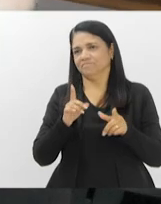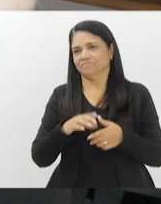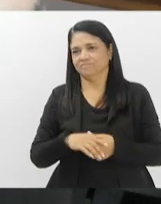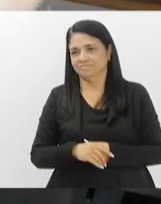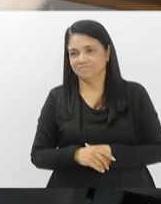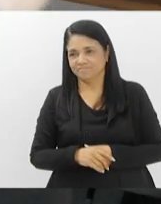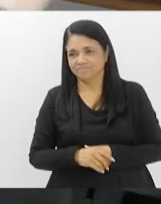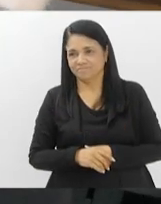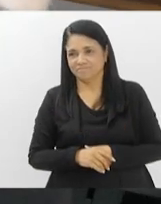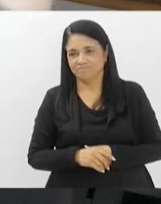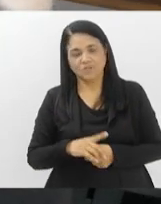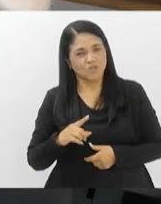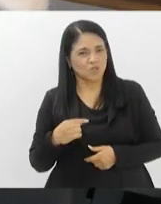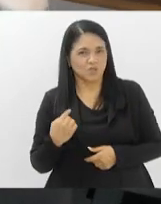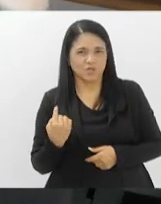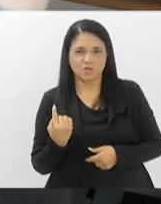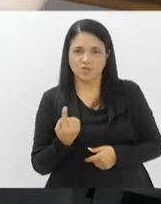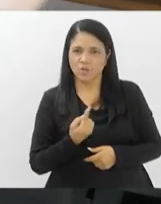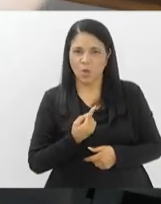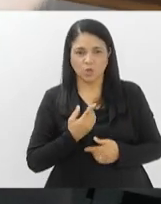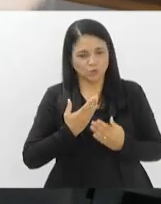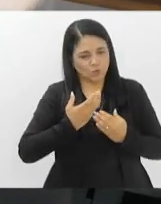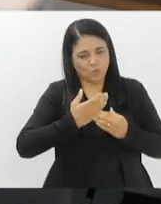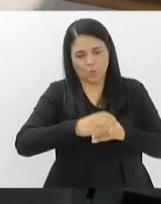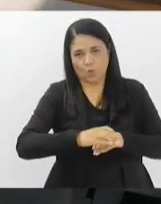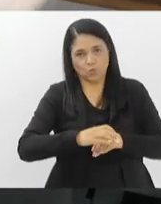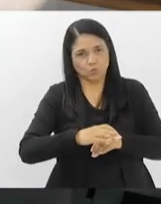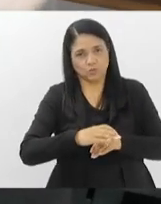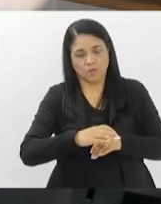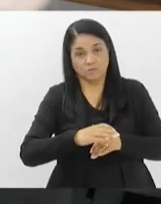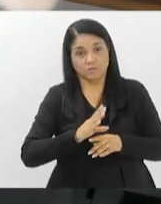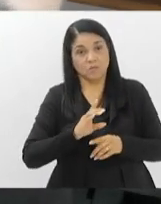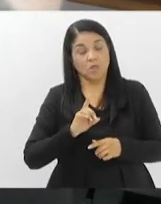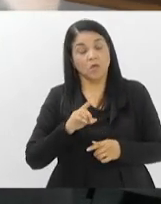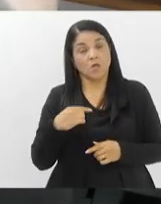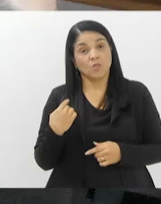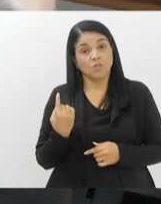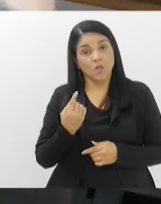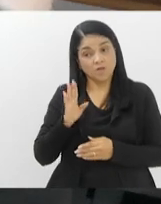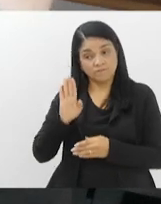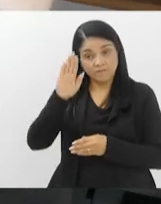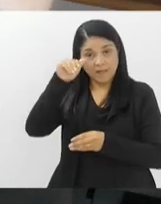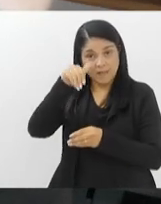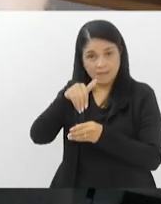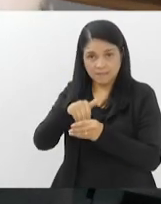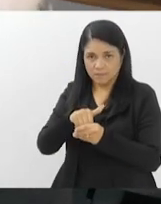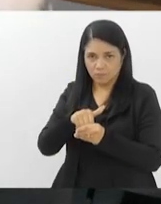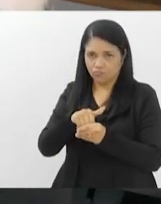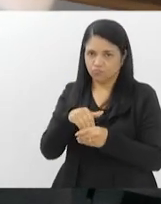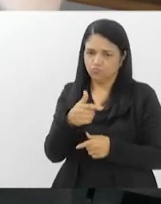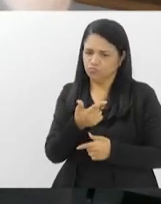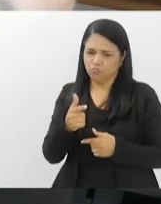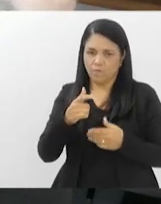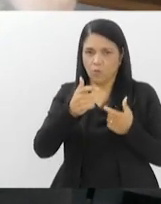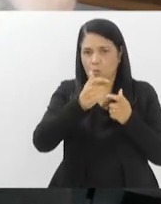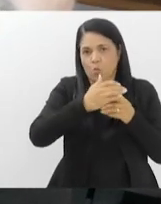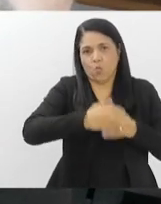Nós não somos. Nosso concurso, nosso vestibular é a eleição, e não um concurso público tradicional.